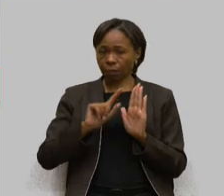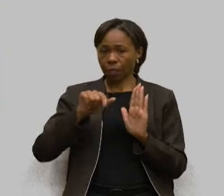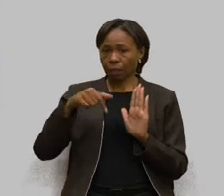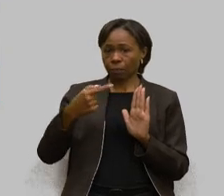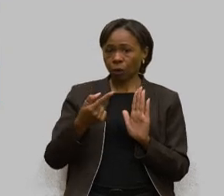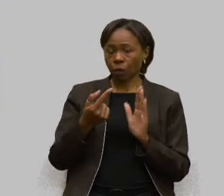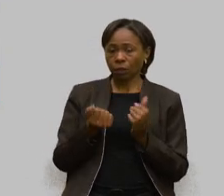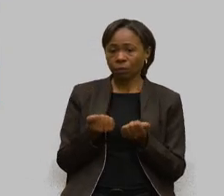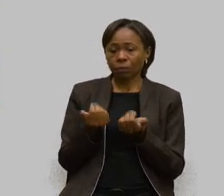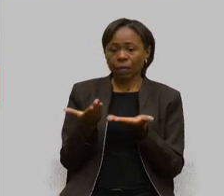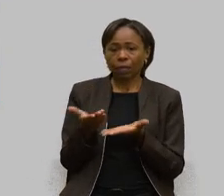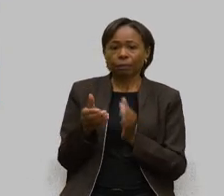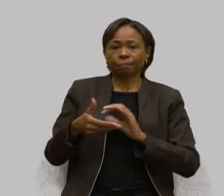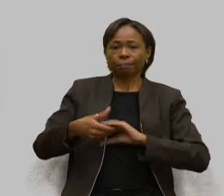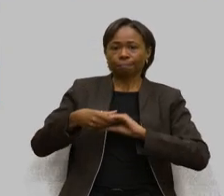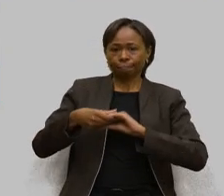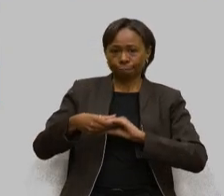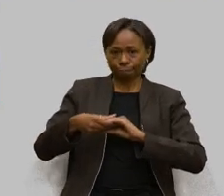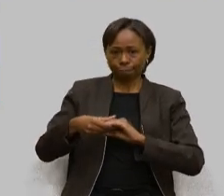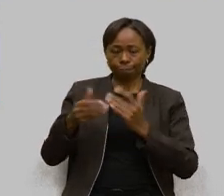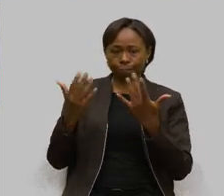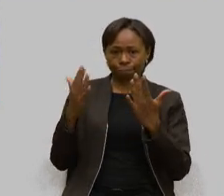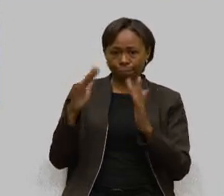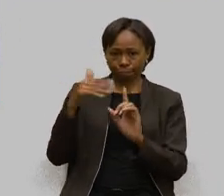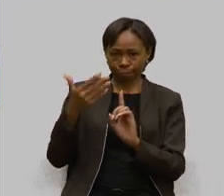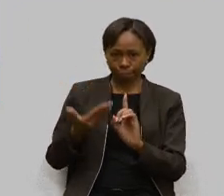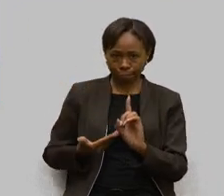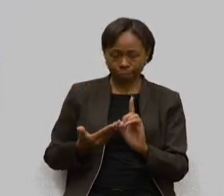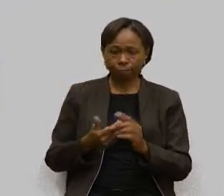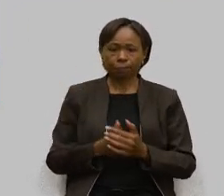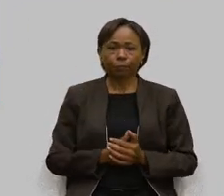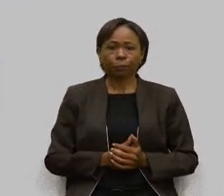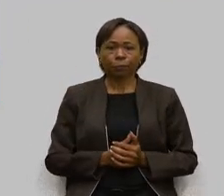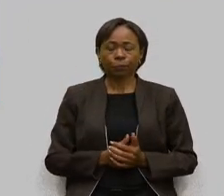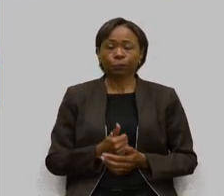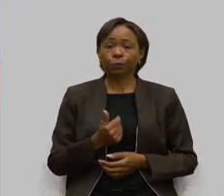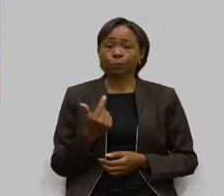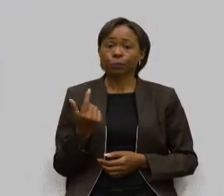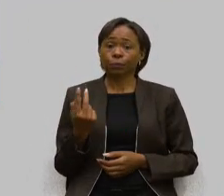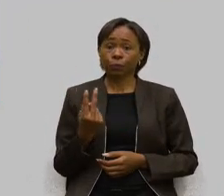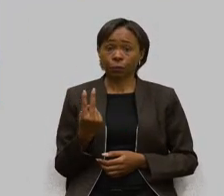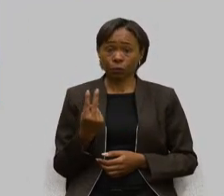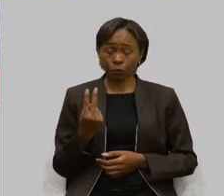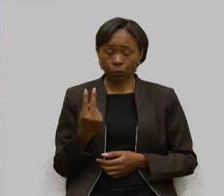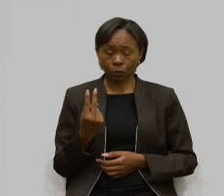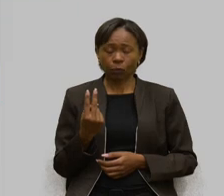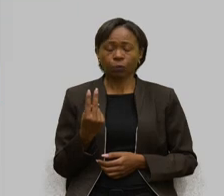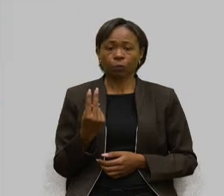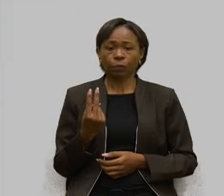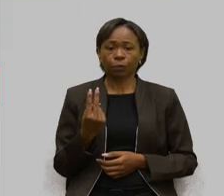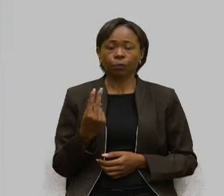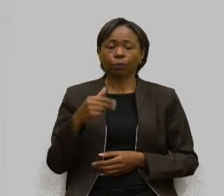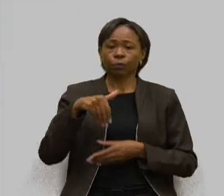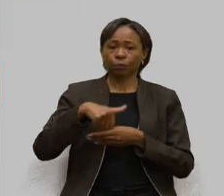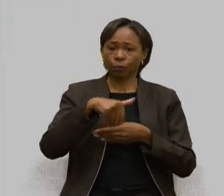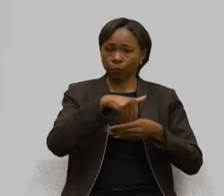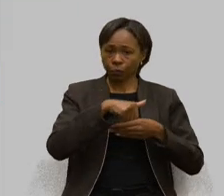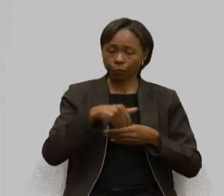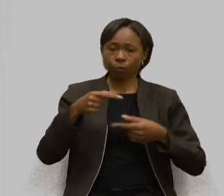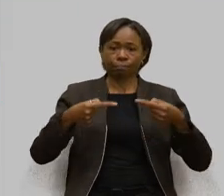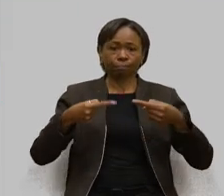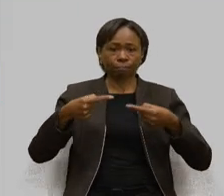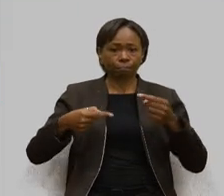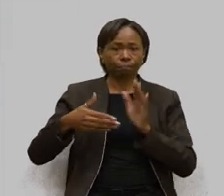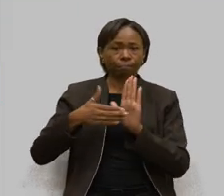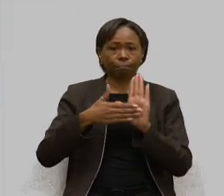congratulações passa a segunda fase da Ordem do dia que compreende a discussão e a votação de proposições que